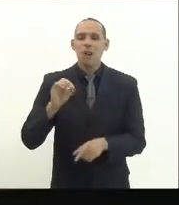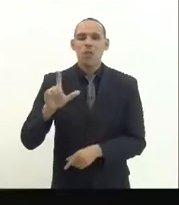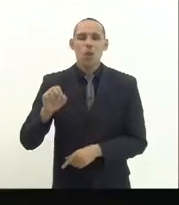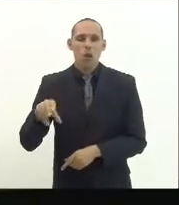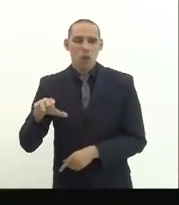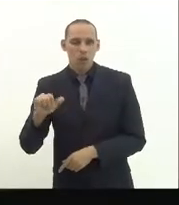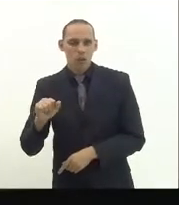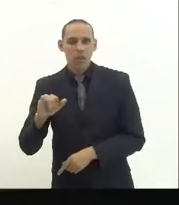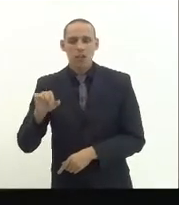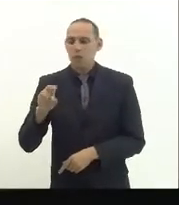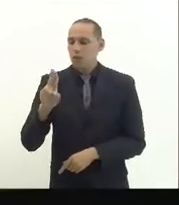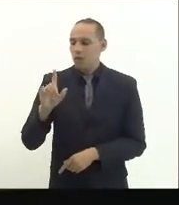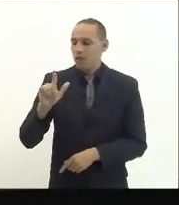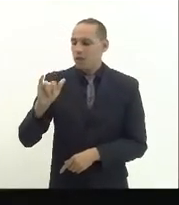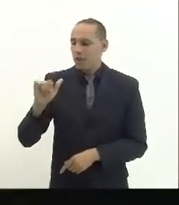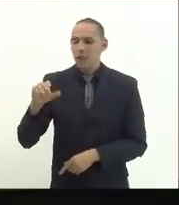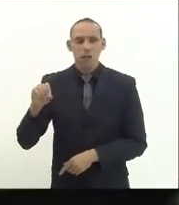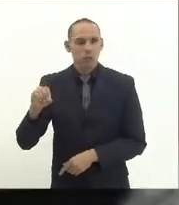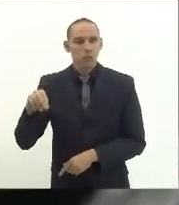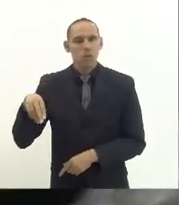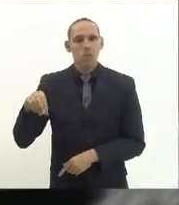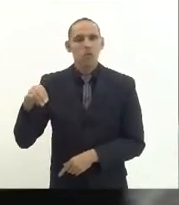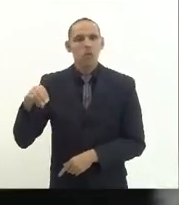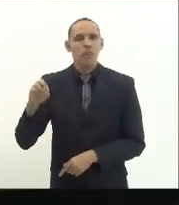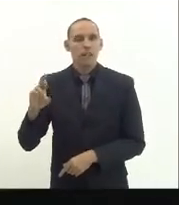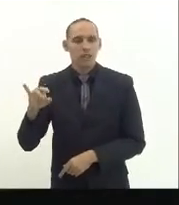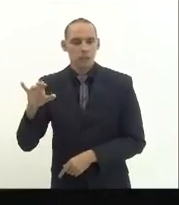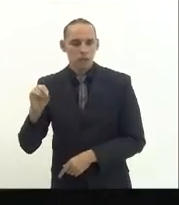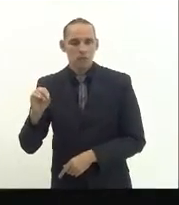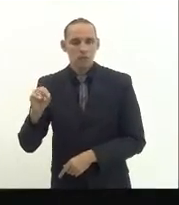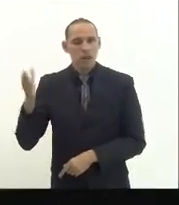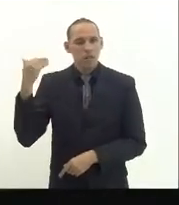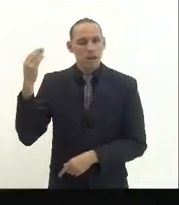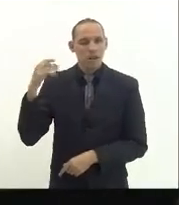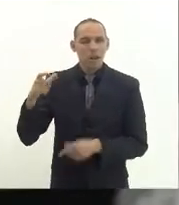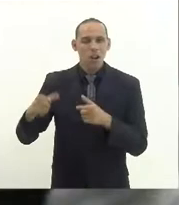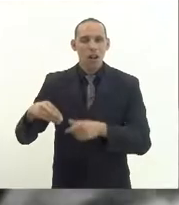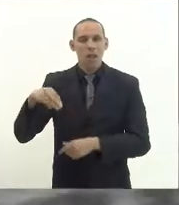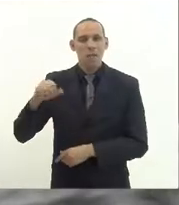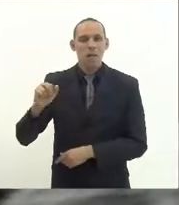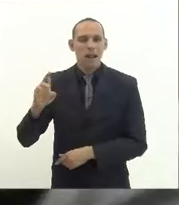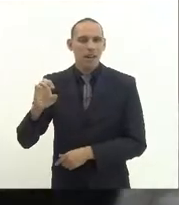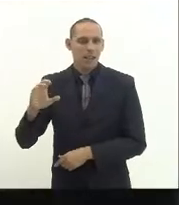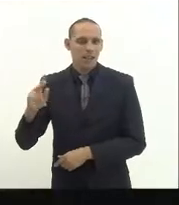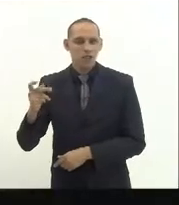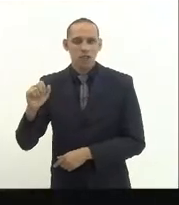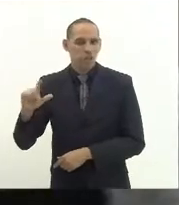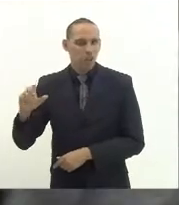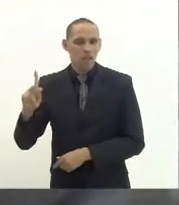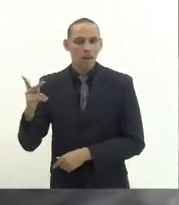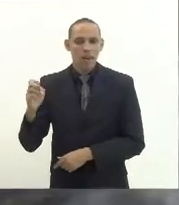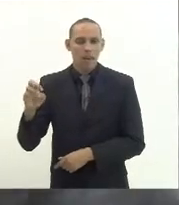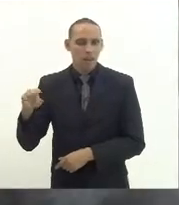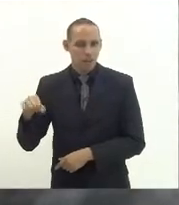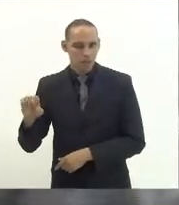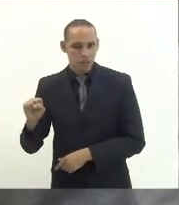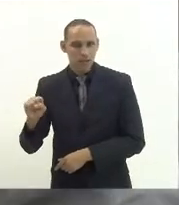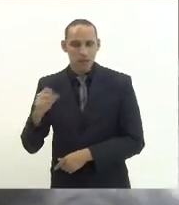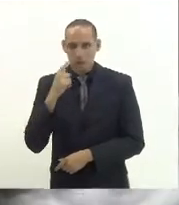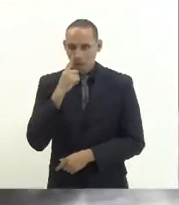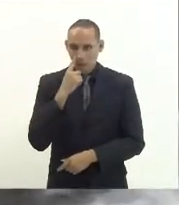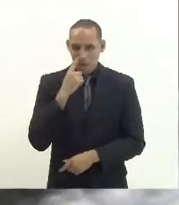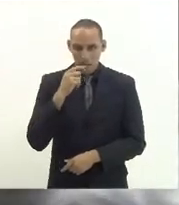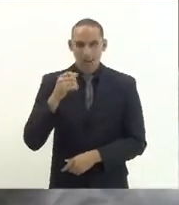em Marechal Hermes na época do saudoso Presidente Chávez Borel e em